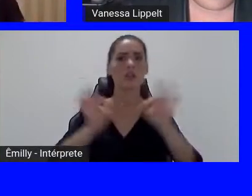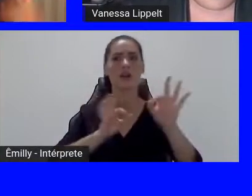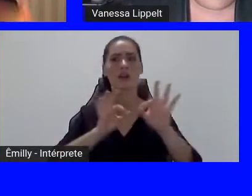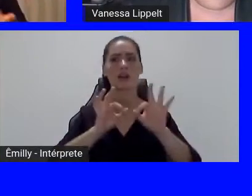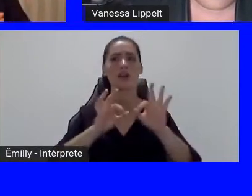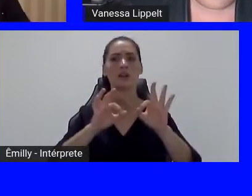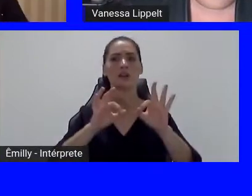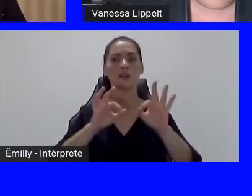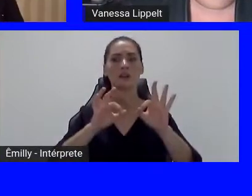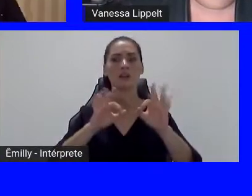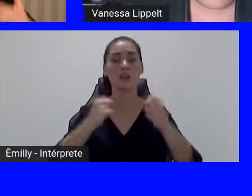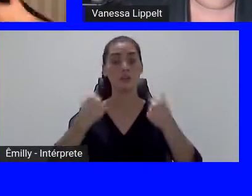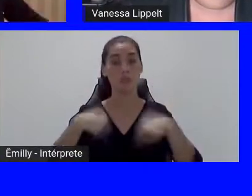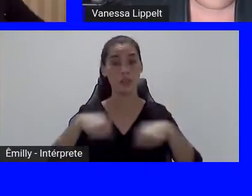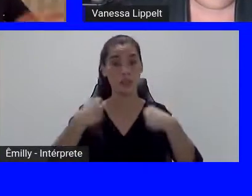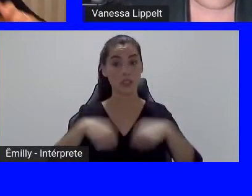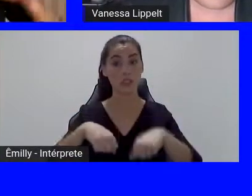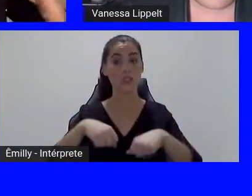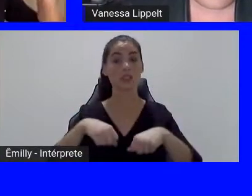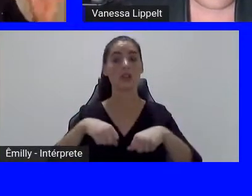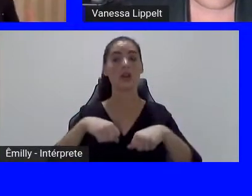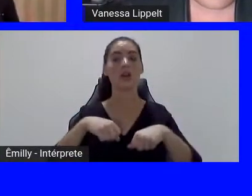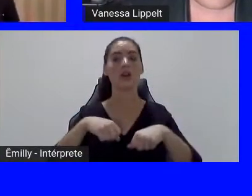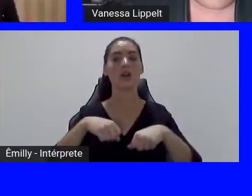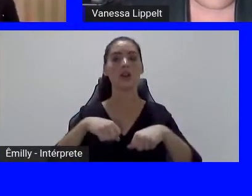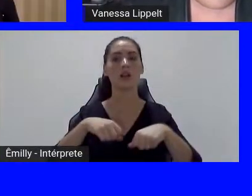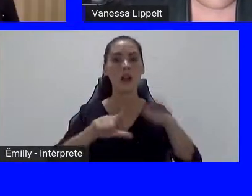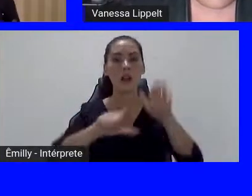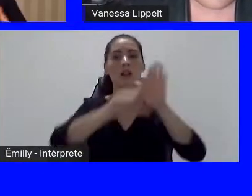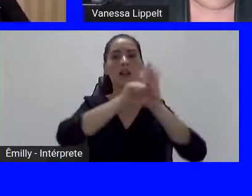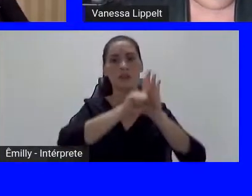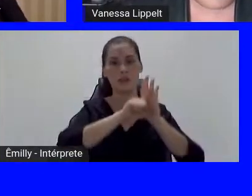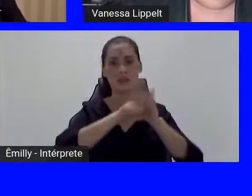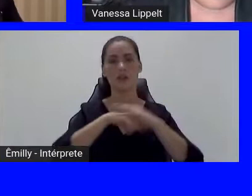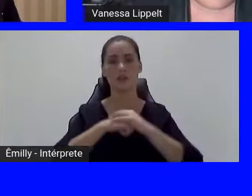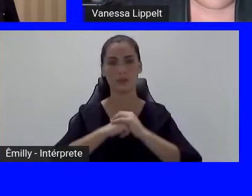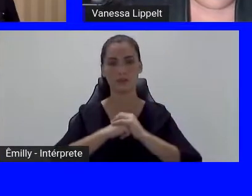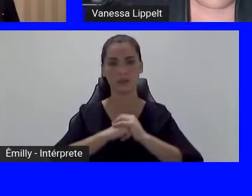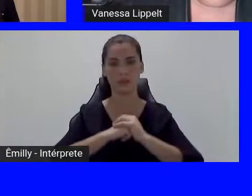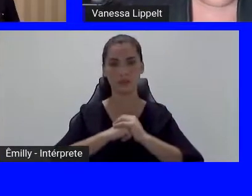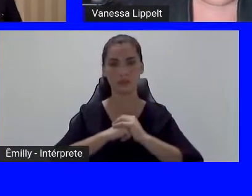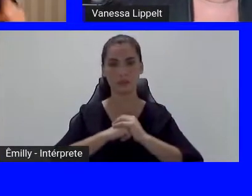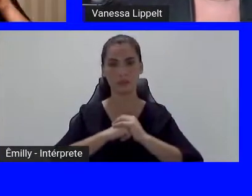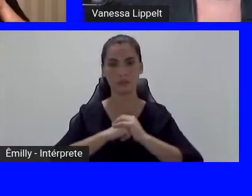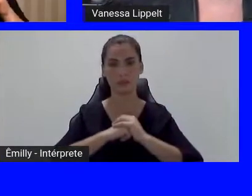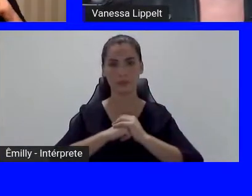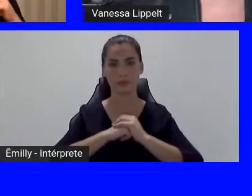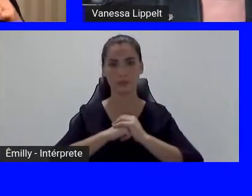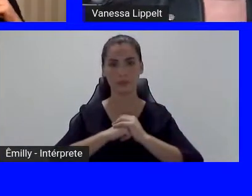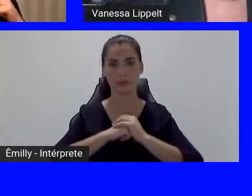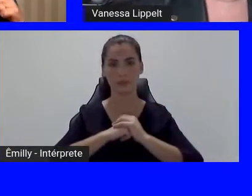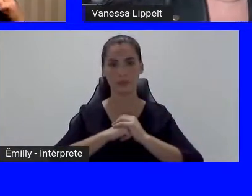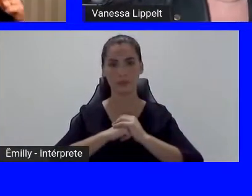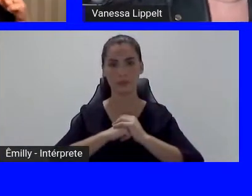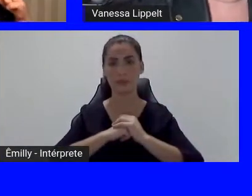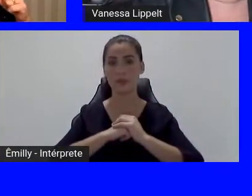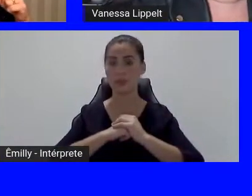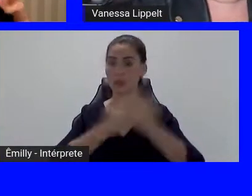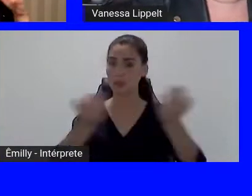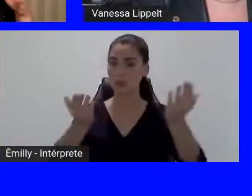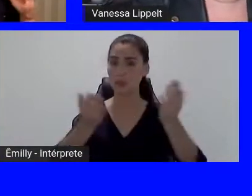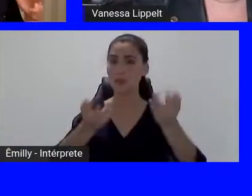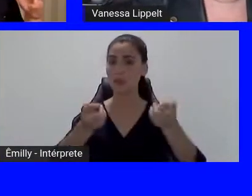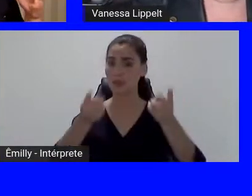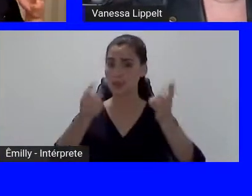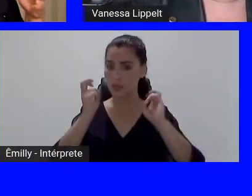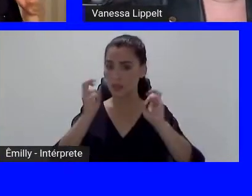aí legalizado pode desmatar, você pode desmatar 20% da mata, da sua propriedade. Então, veja o perigo que nós temos.